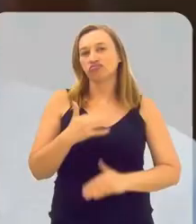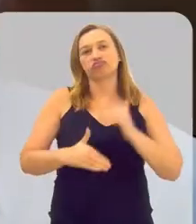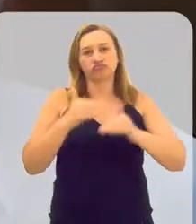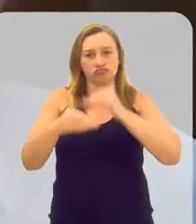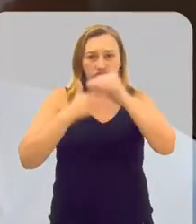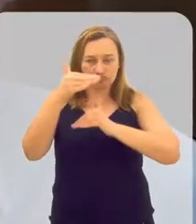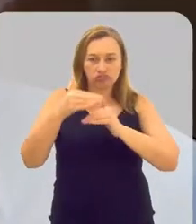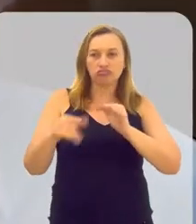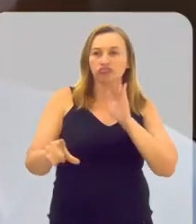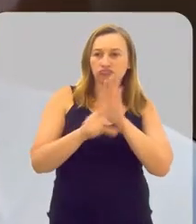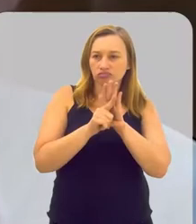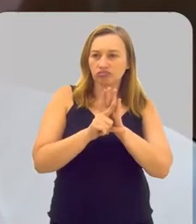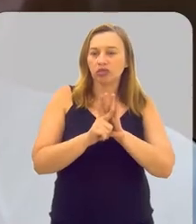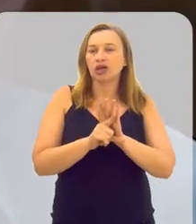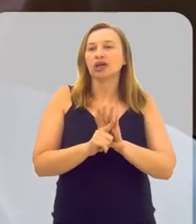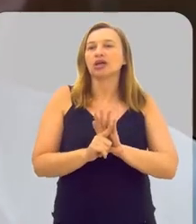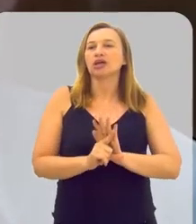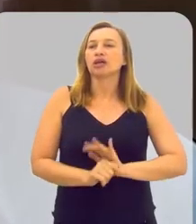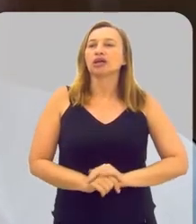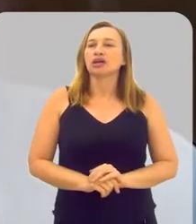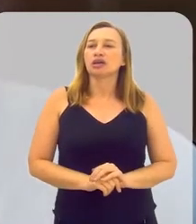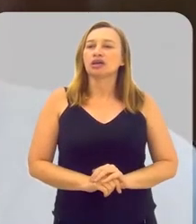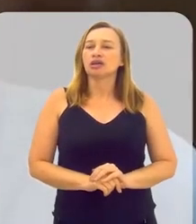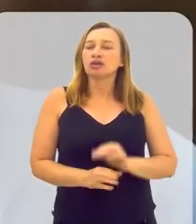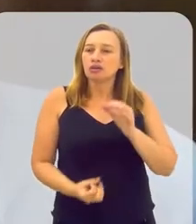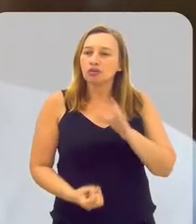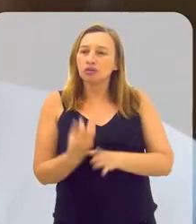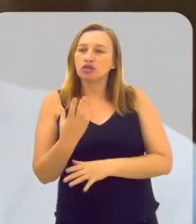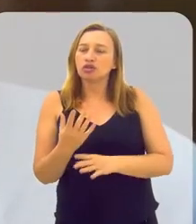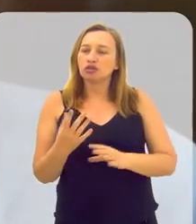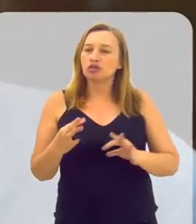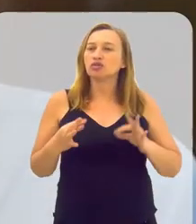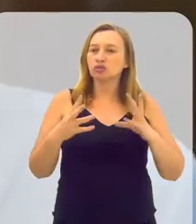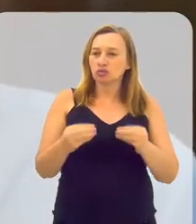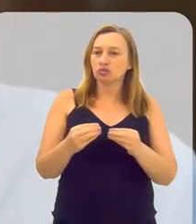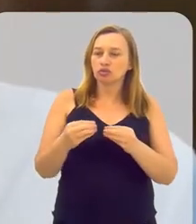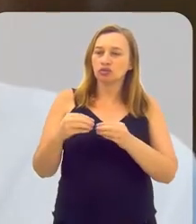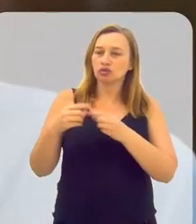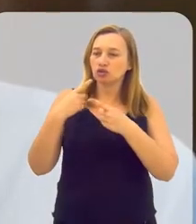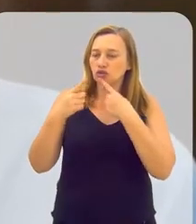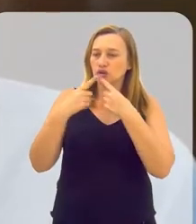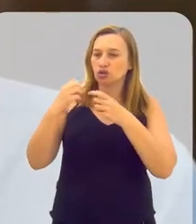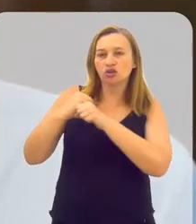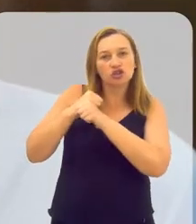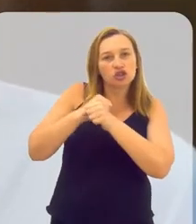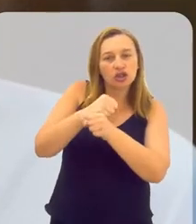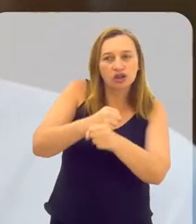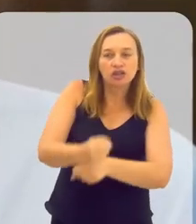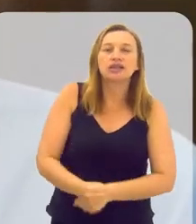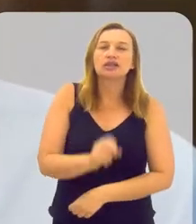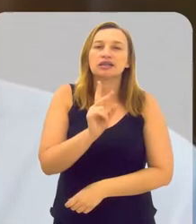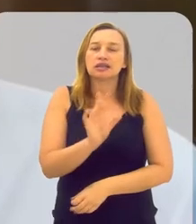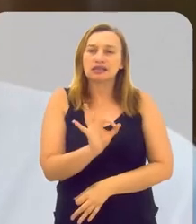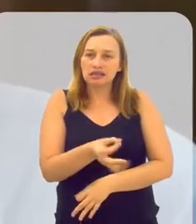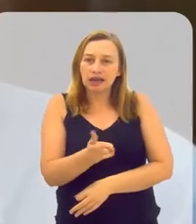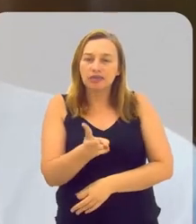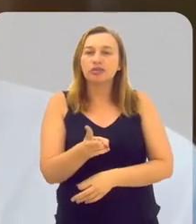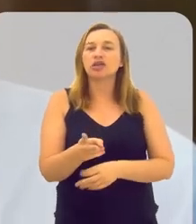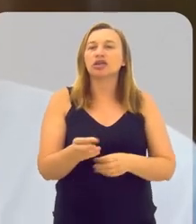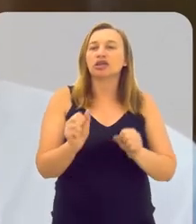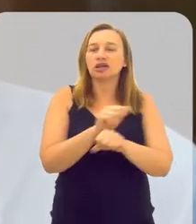no desenvolvimento, né, dessa lei, todas as discussões que levou alguns anos, a gente sempre deixou